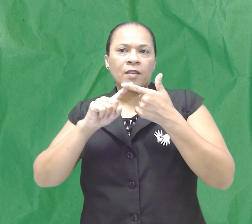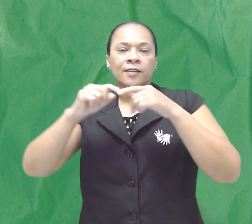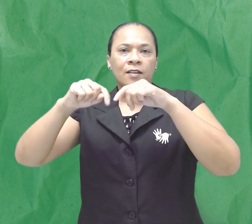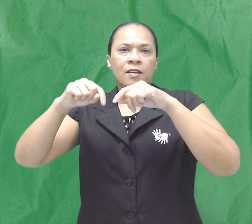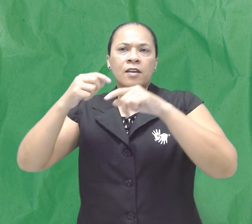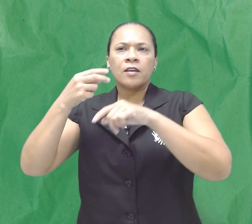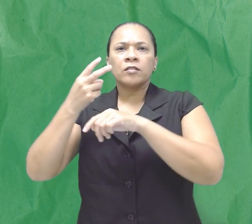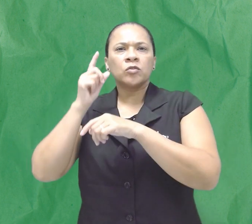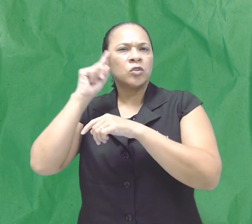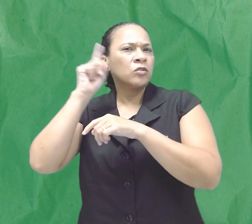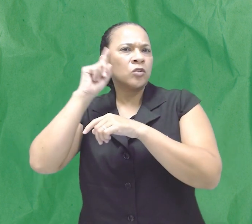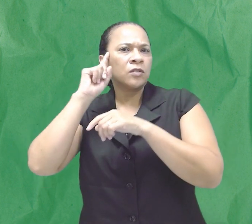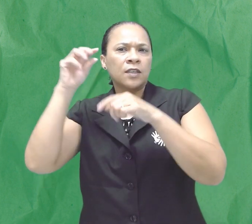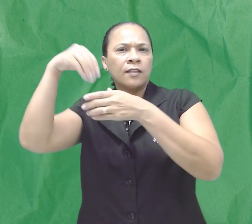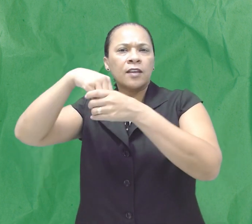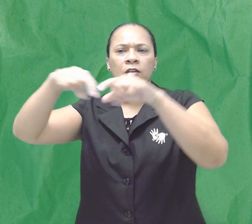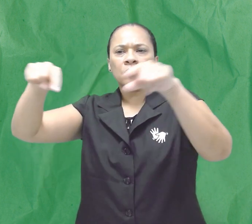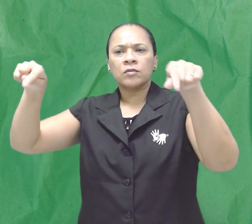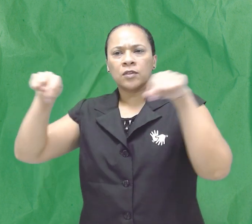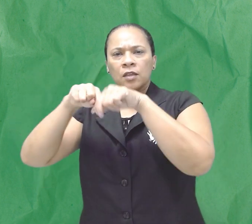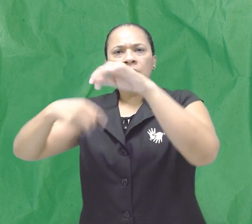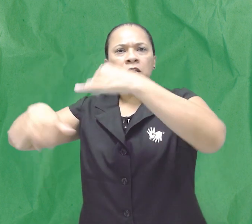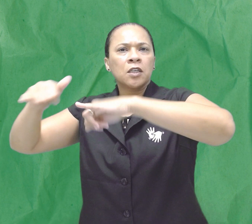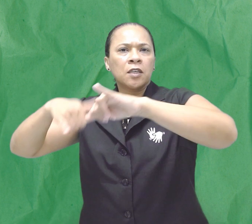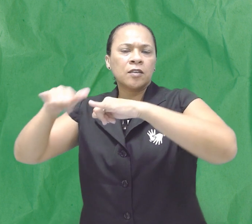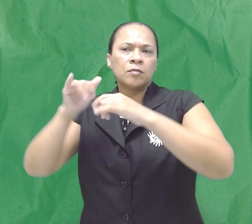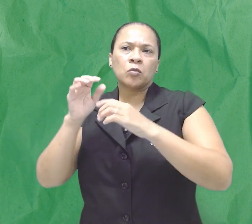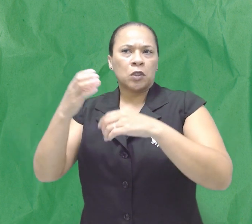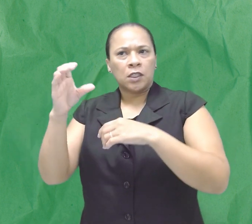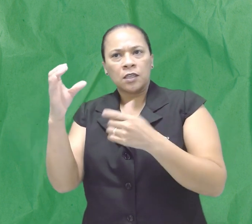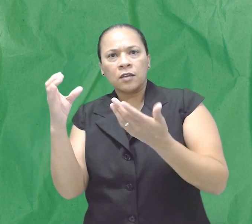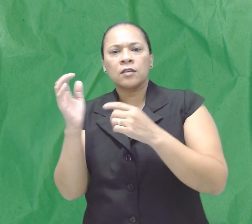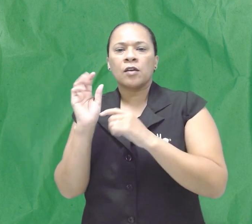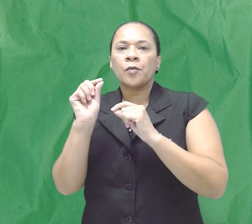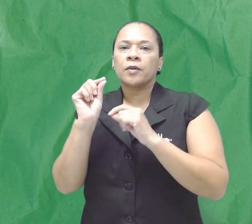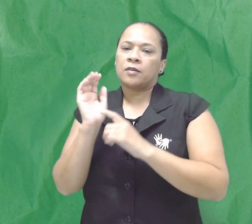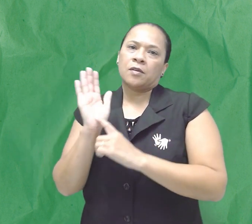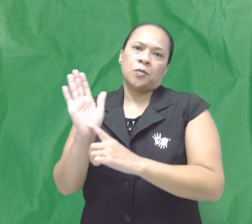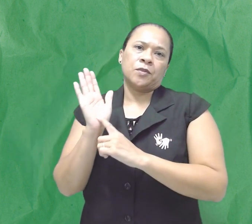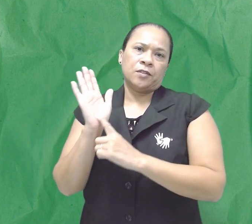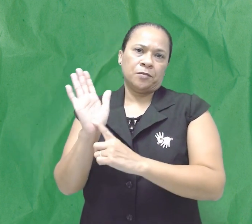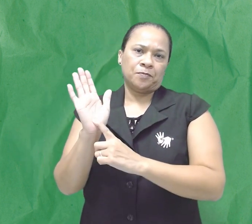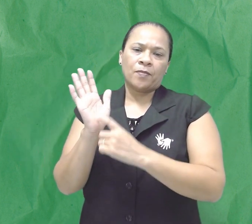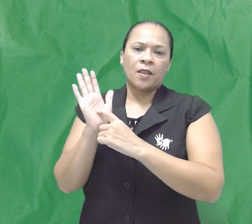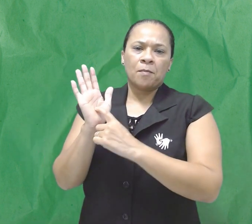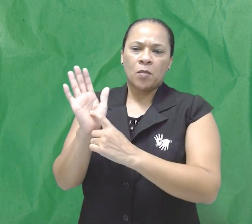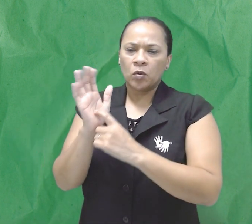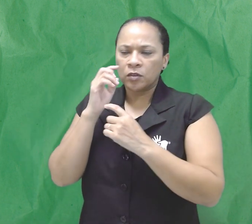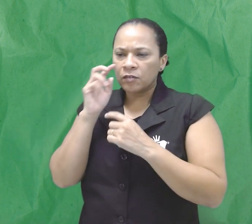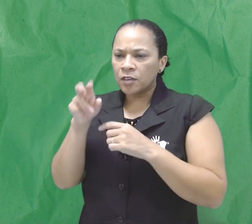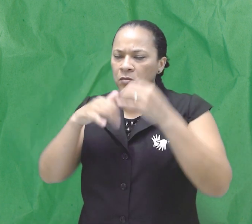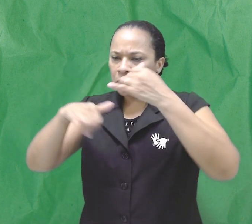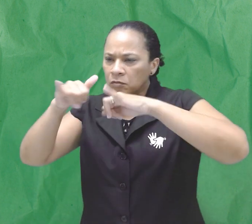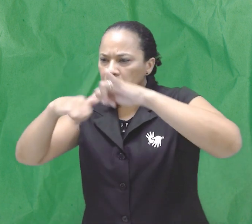a pesagem de amostras. Né? A pesagem dos reagentes ou de amostras é um procedimento obrigatório na maioria